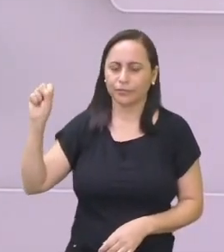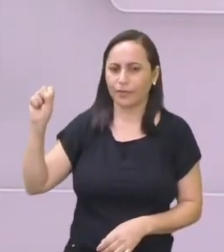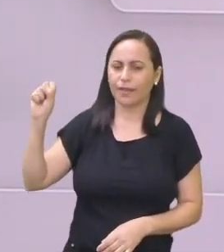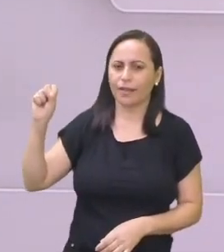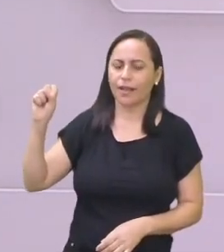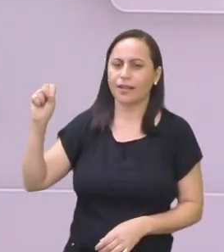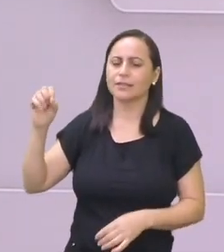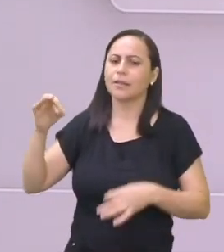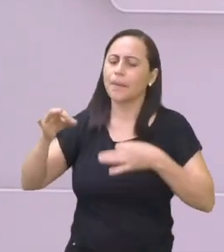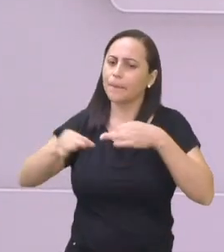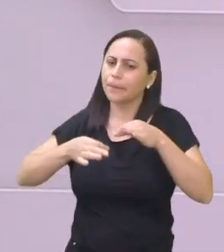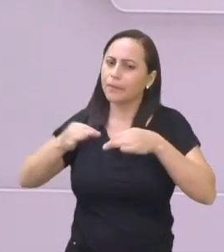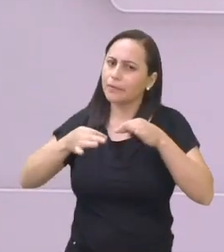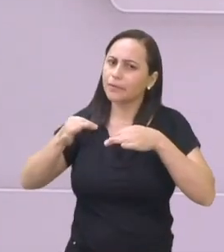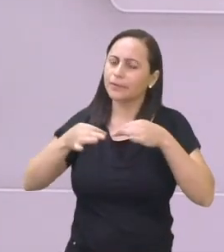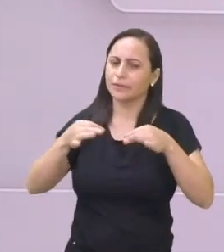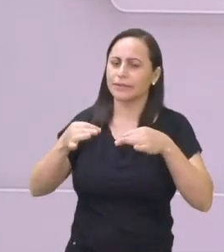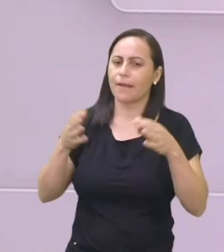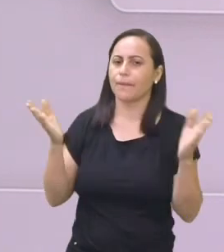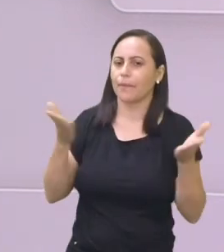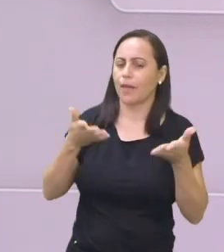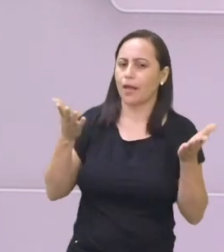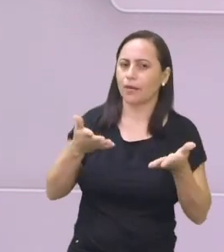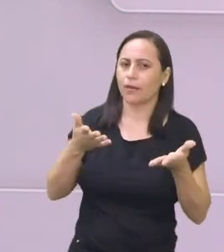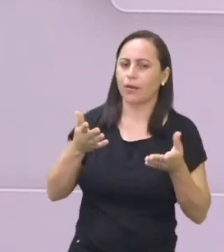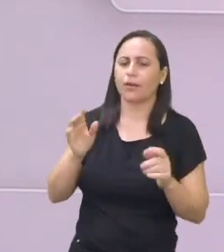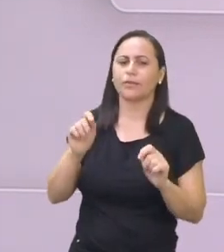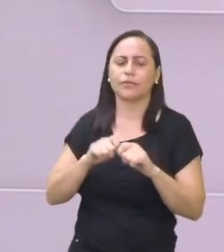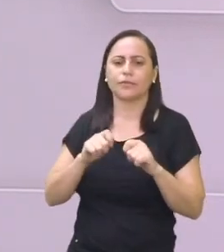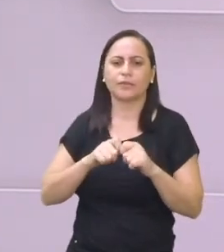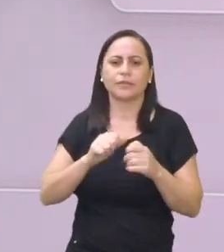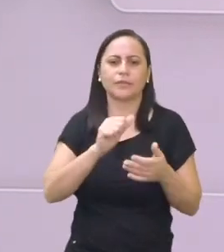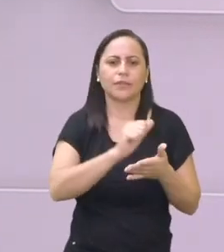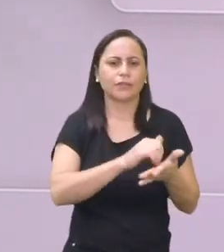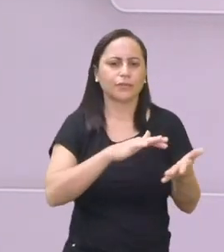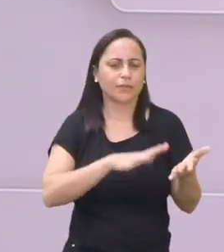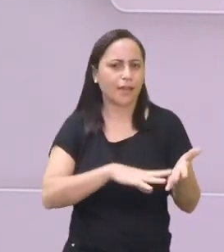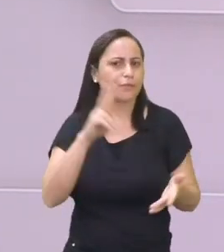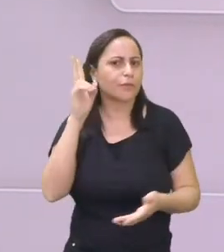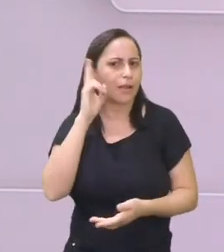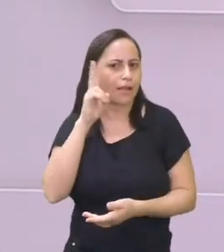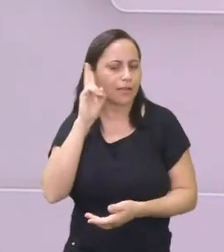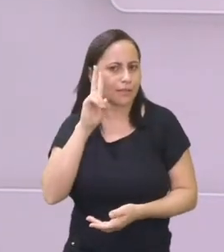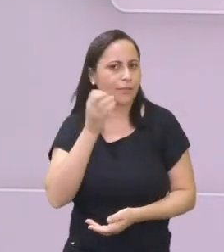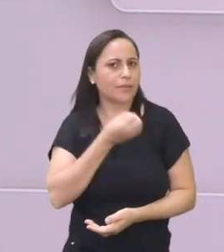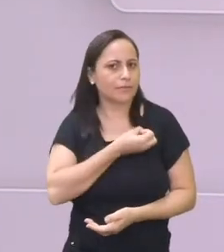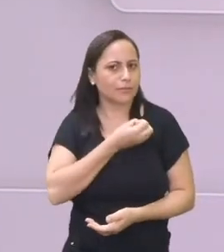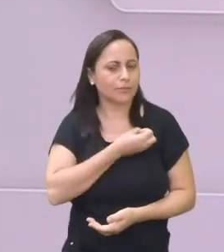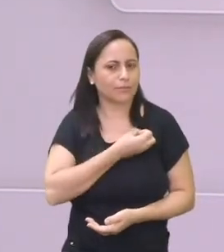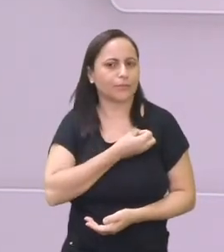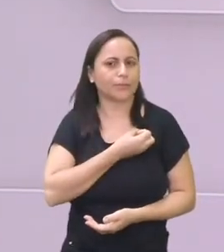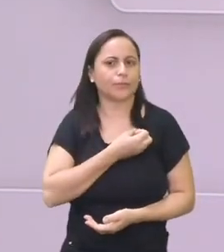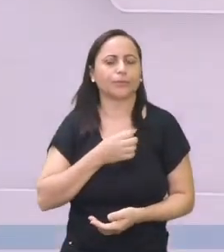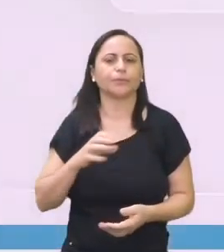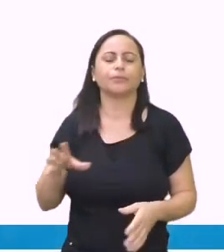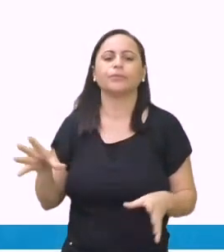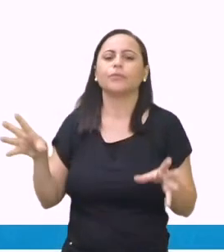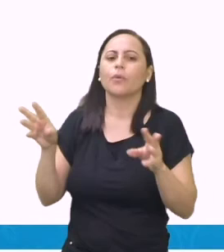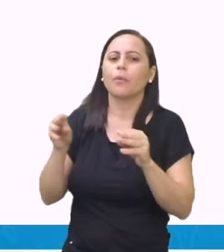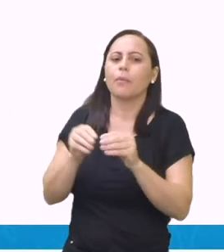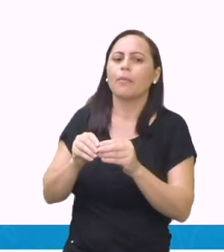dos andares. Então, agora nós vamos fazer algumas atividades para relembrar isso aí. Complete o